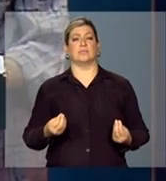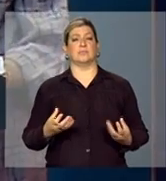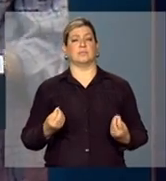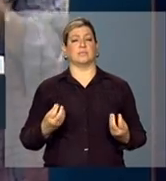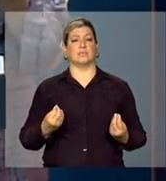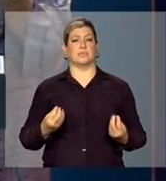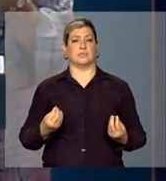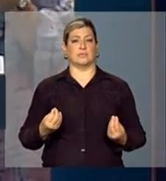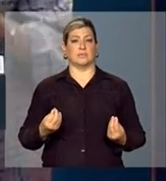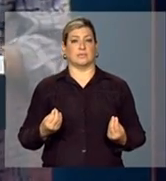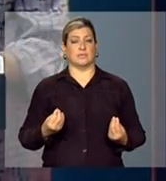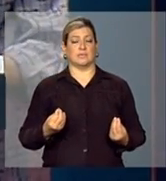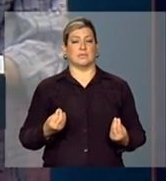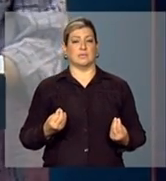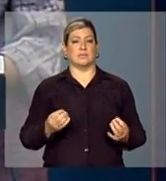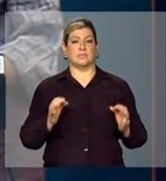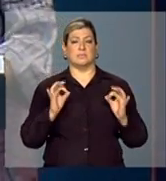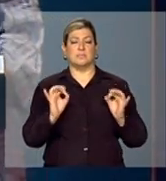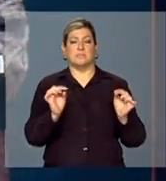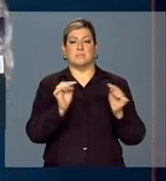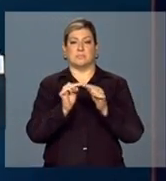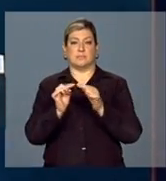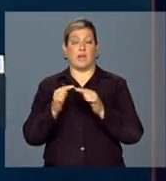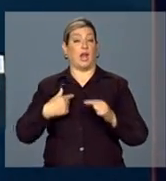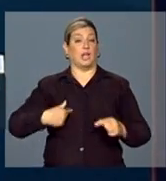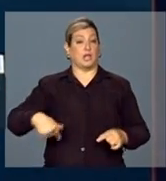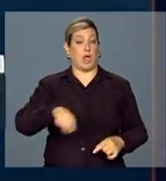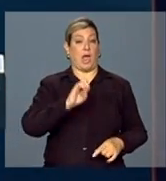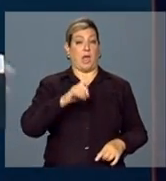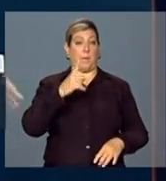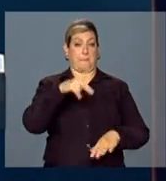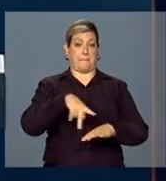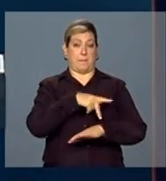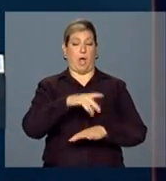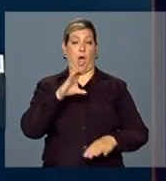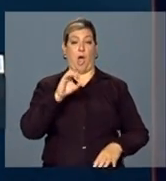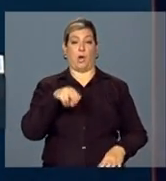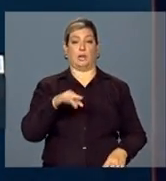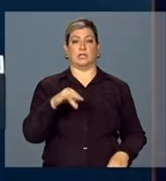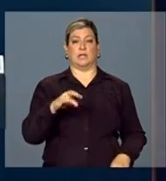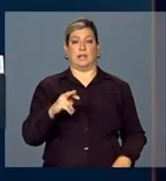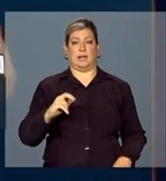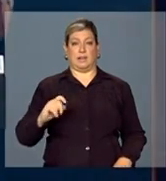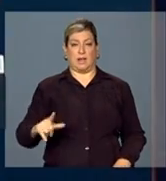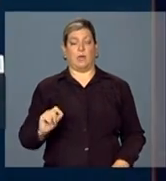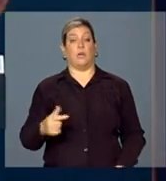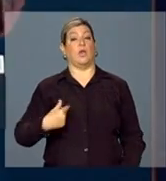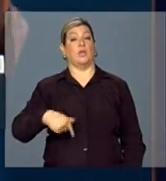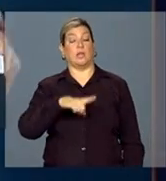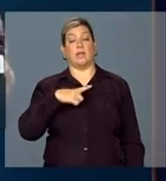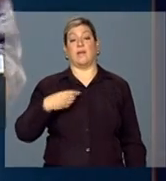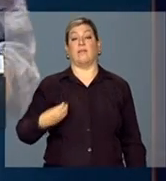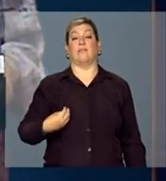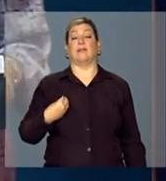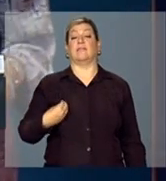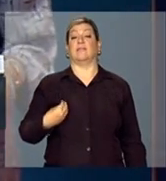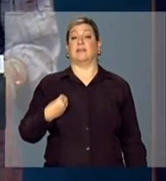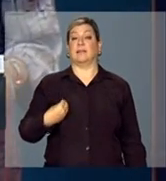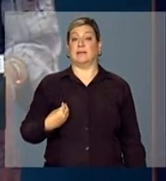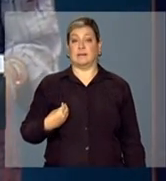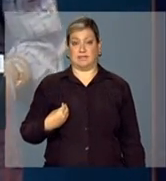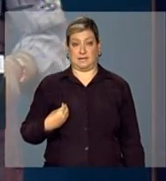muito característica. Nós somos um país continental, nós vivemos